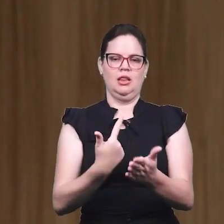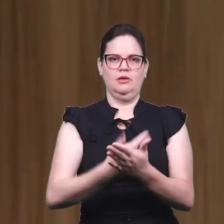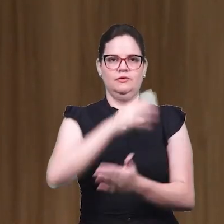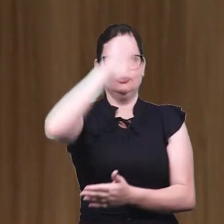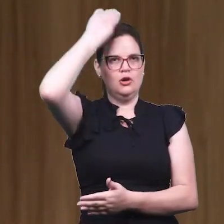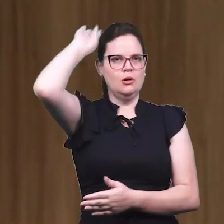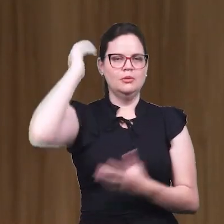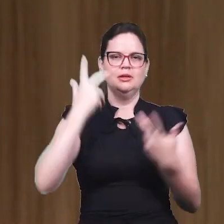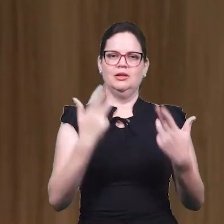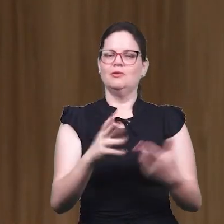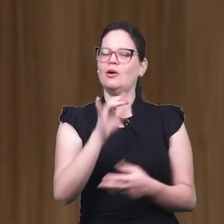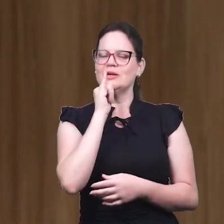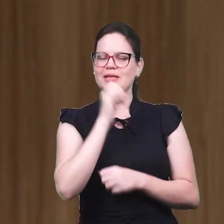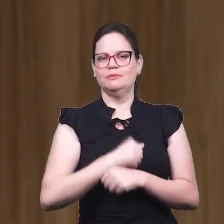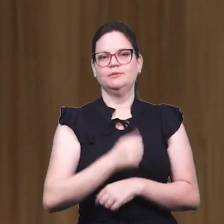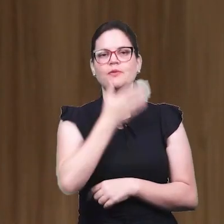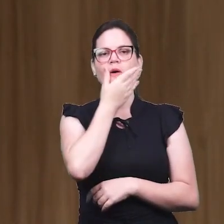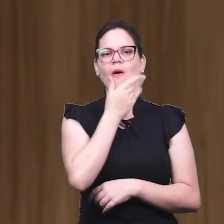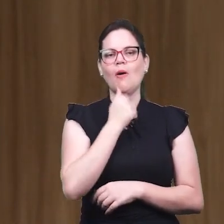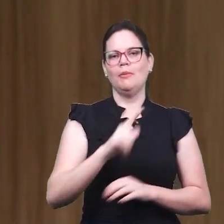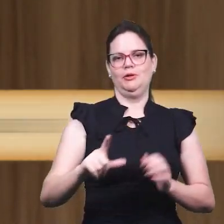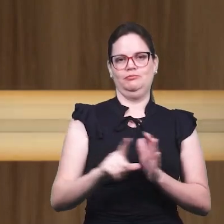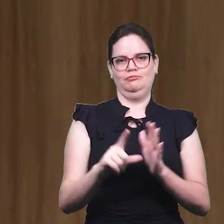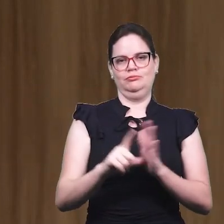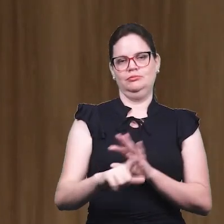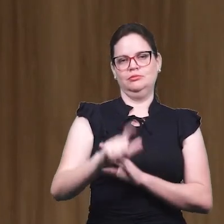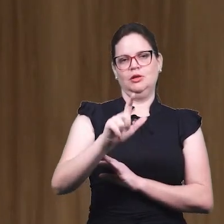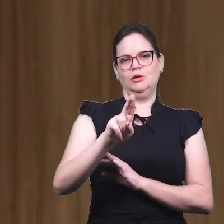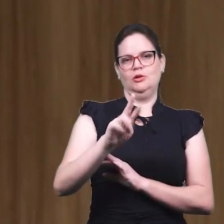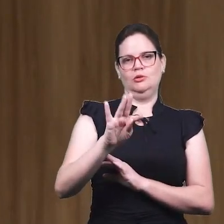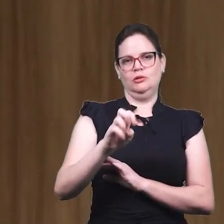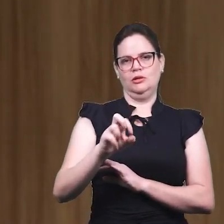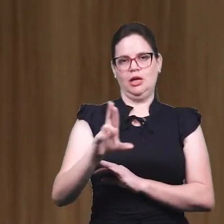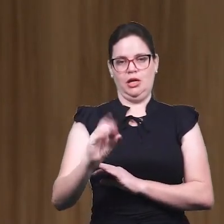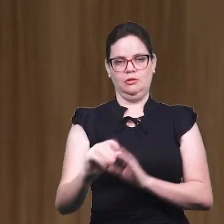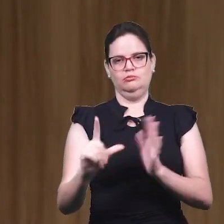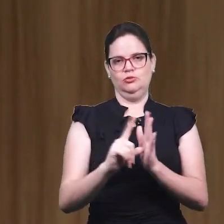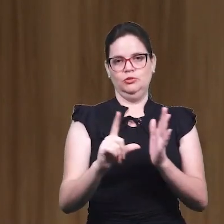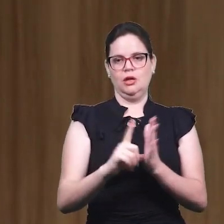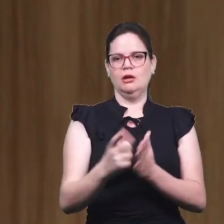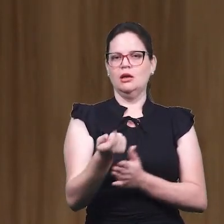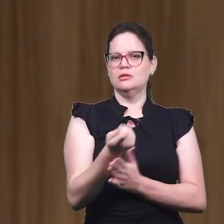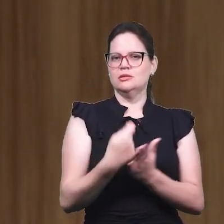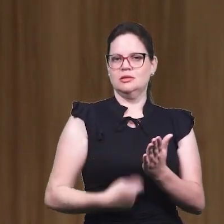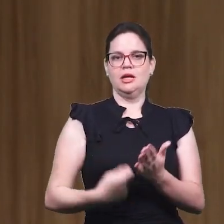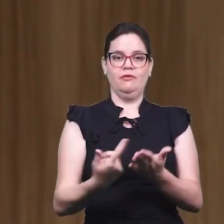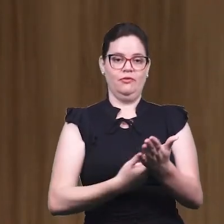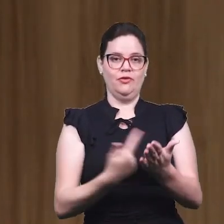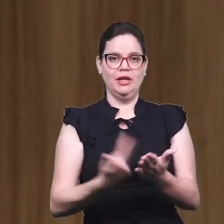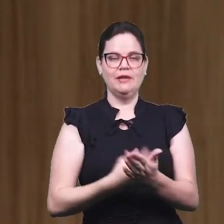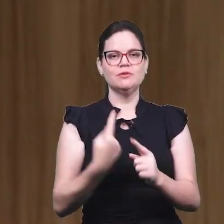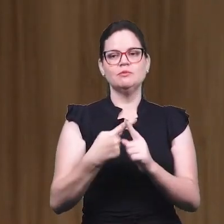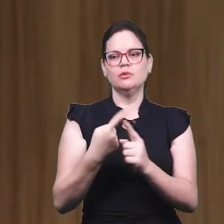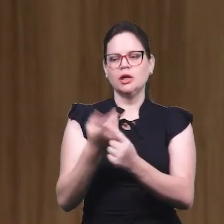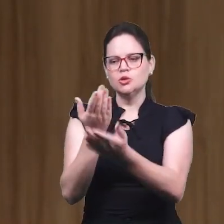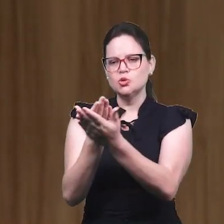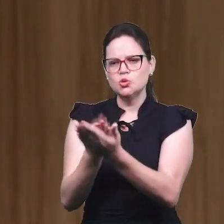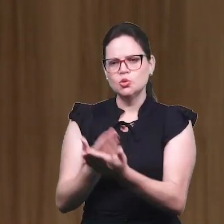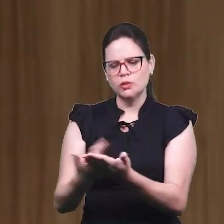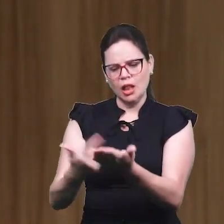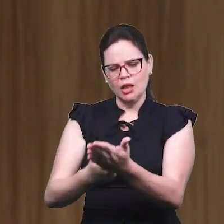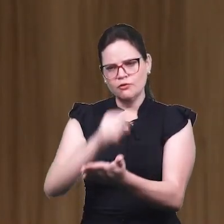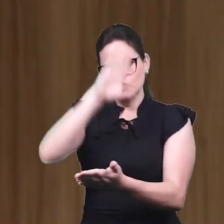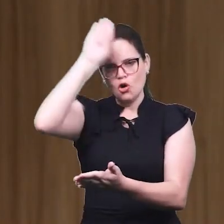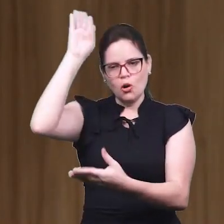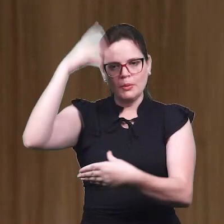aqui Martinho Lutero, né? Então, um dos livros escritos por Lutero era o Comentário aos Romanos, uma